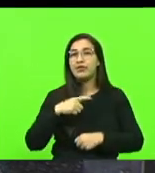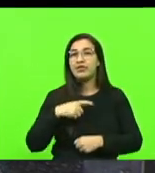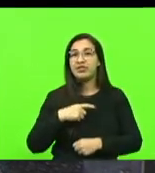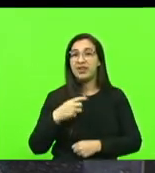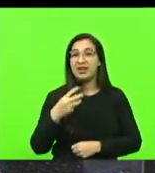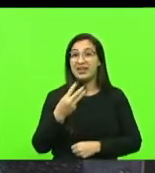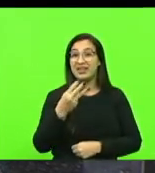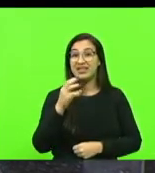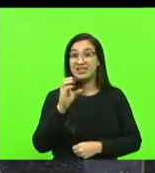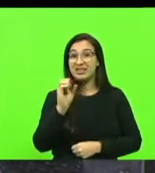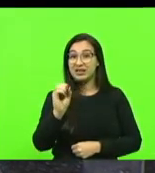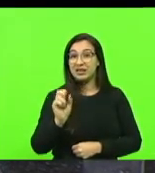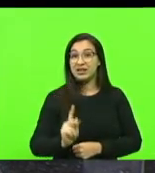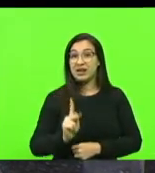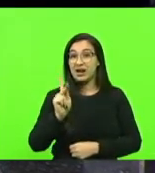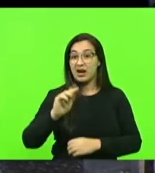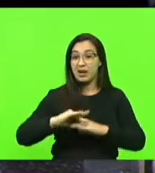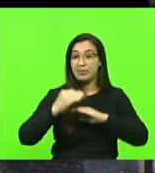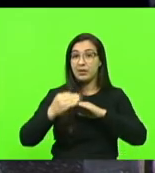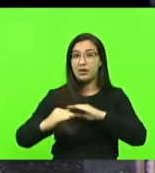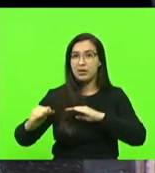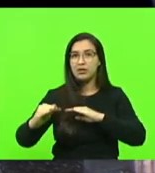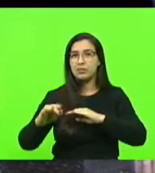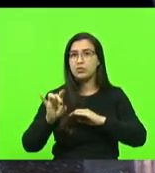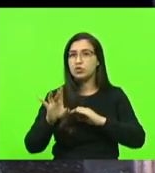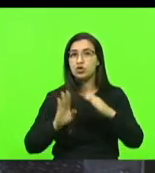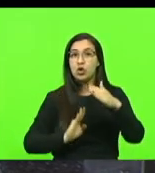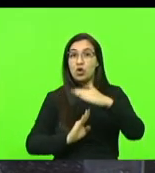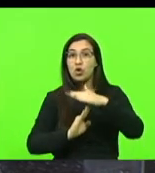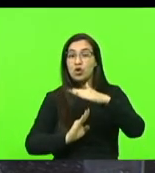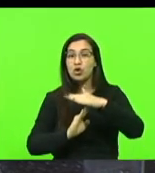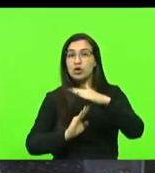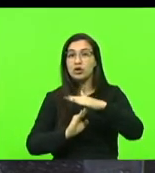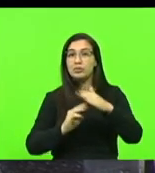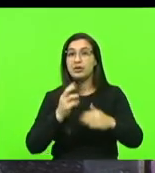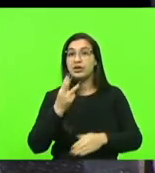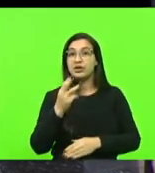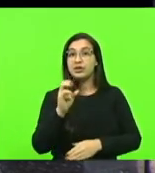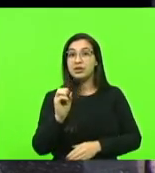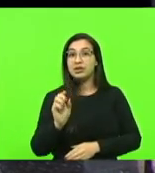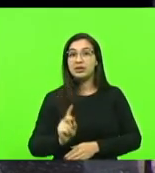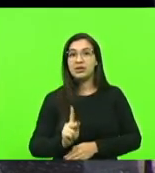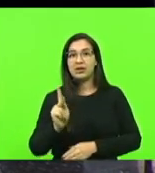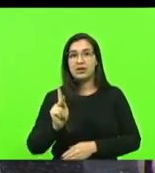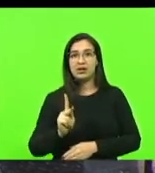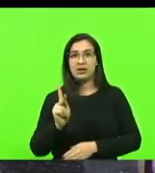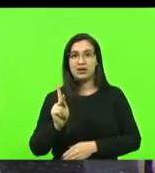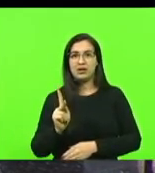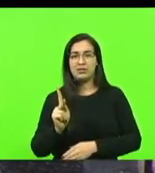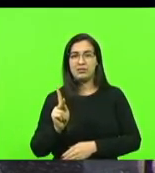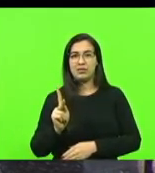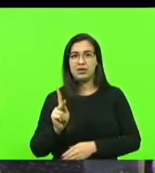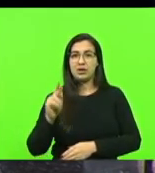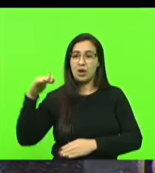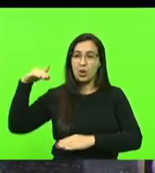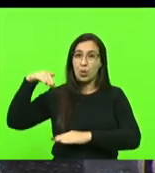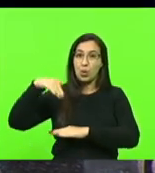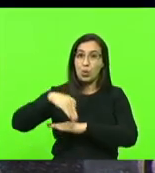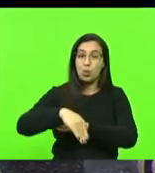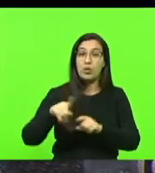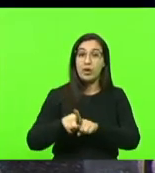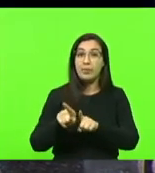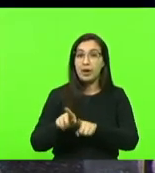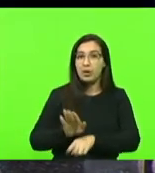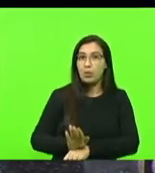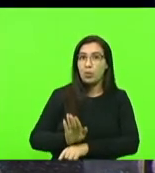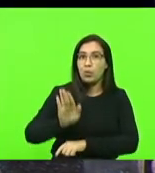hora. 30 km hora. Numa descida e de uma subida. Se